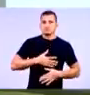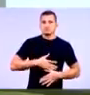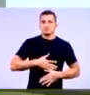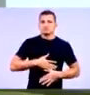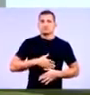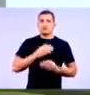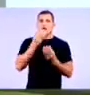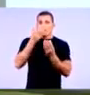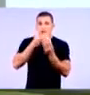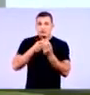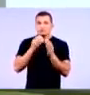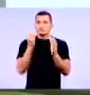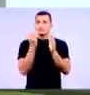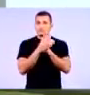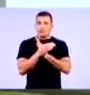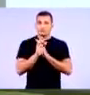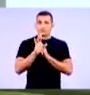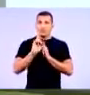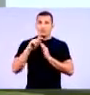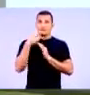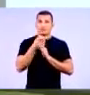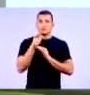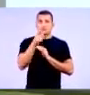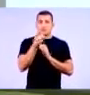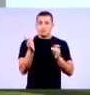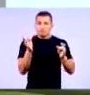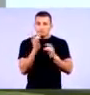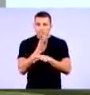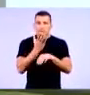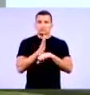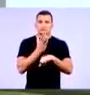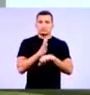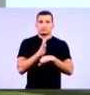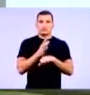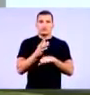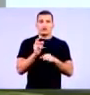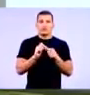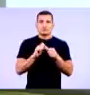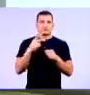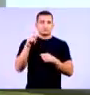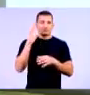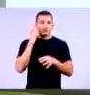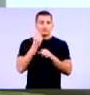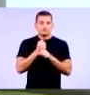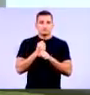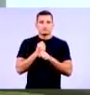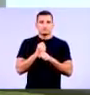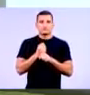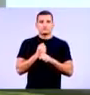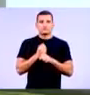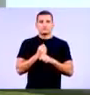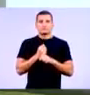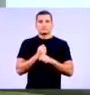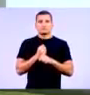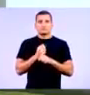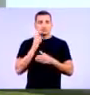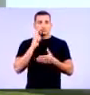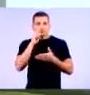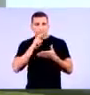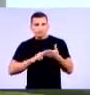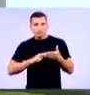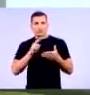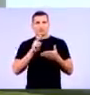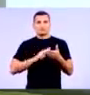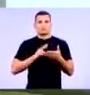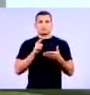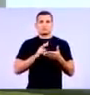e envie o arquivo somente depois que você finalizar, faça a sua revisão. Acompanhe toda a estrutura, revise,